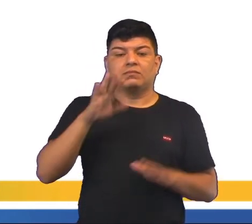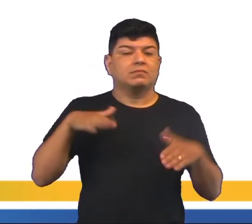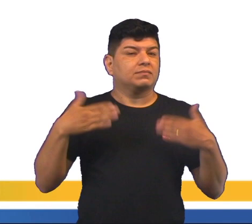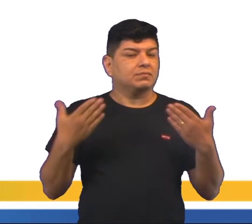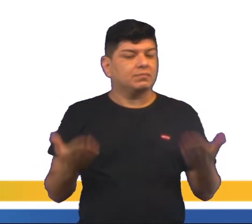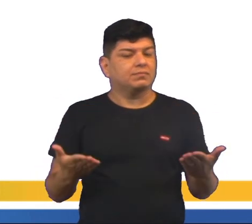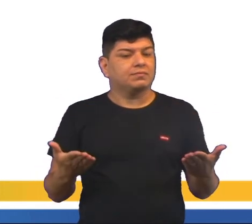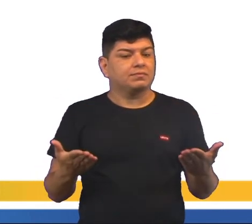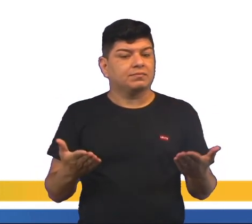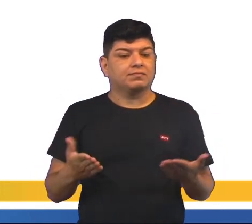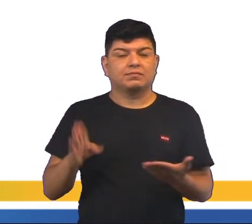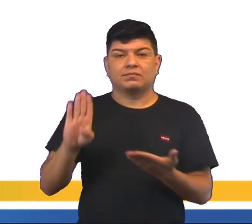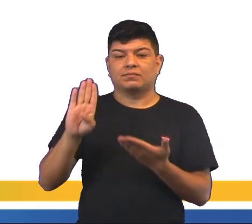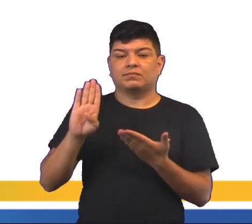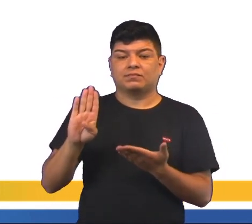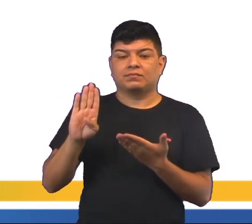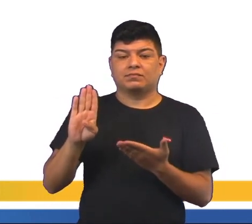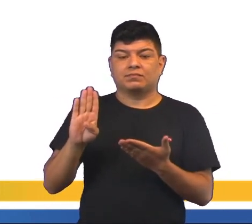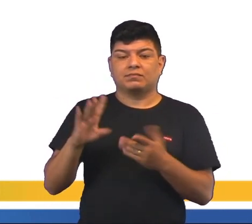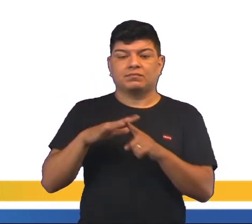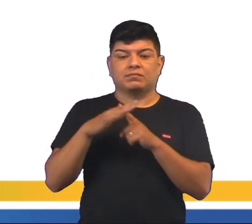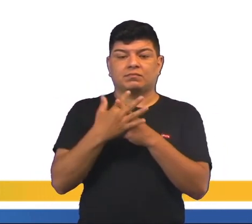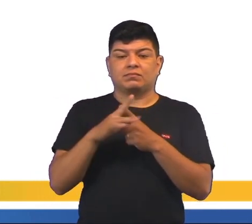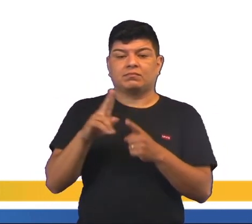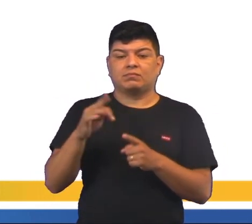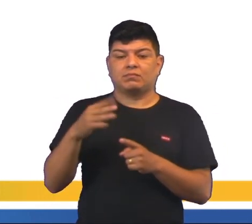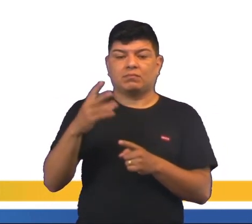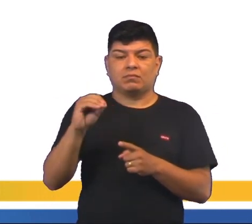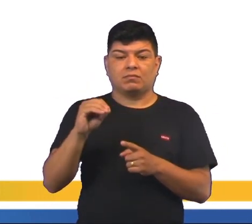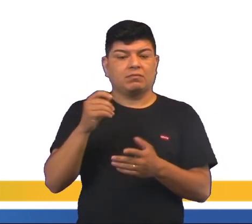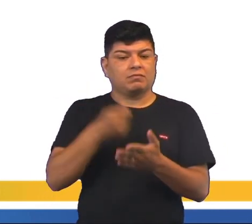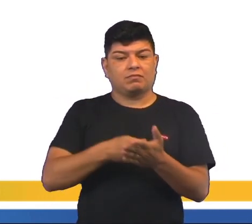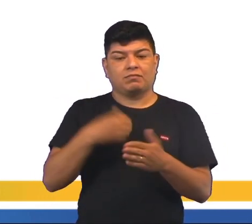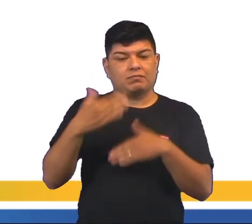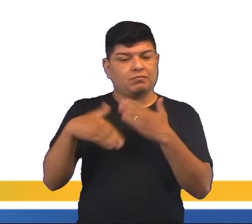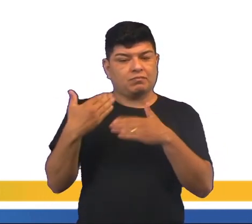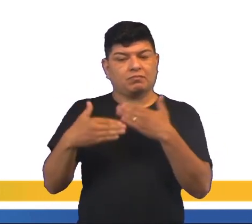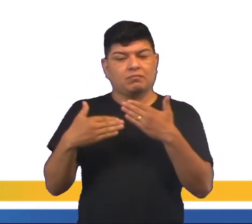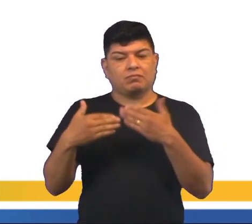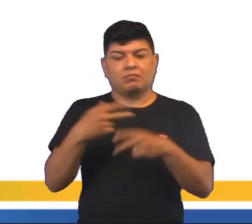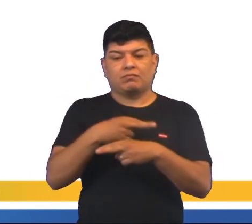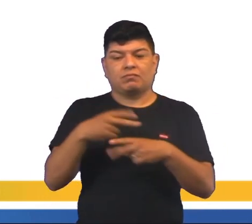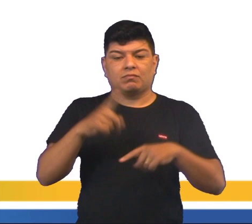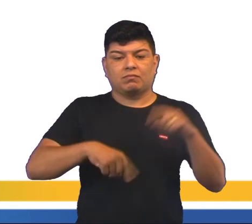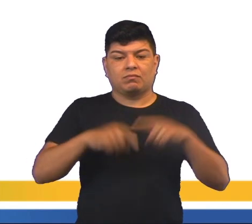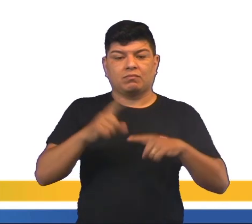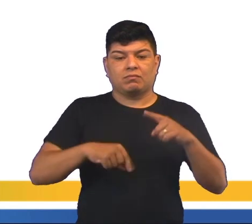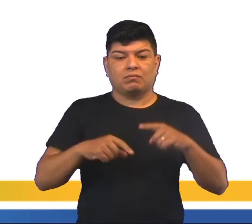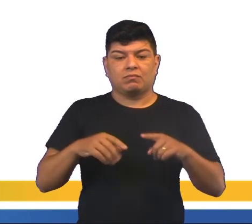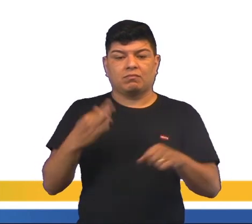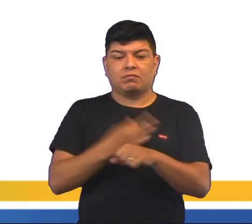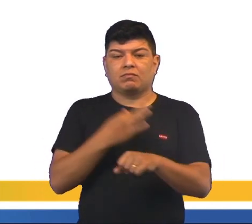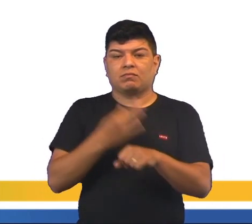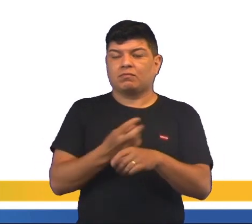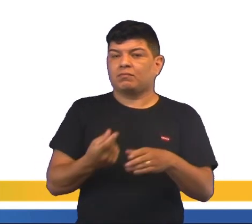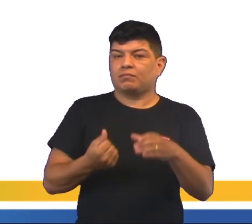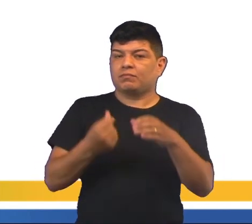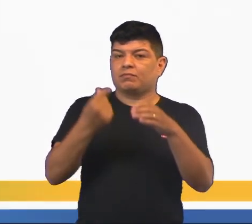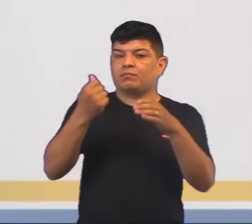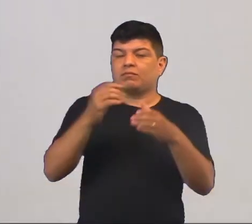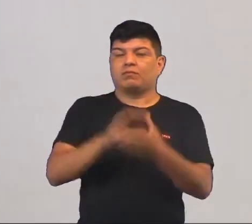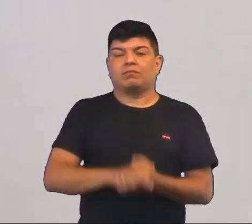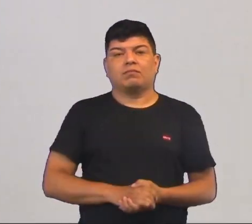certa é a letra B. O socialismo utópico não desenvolve, né, condições materiais para a superação do